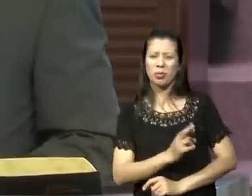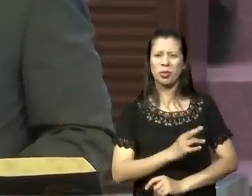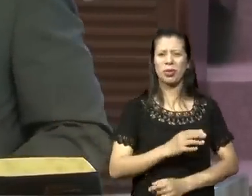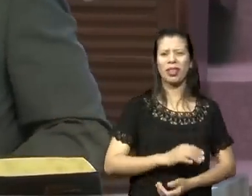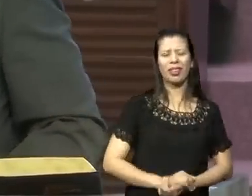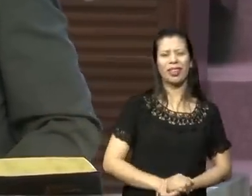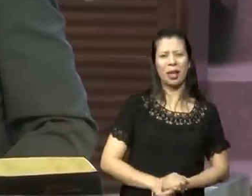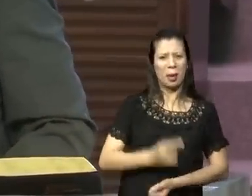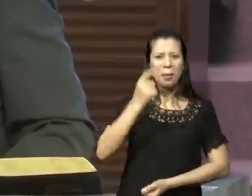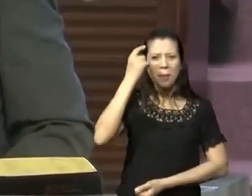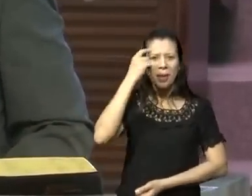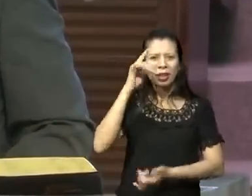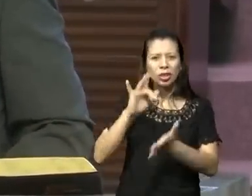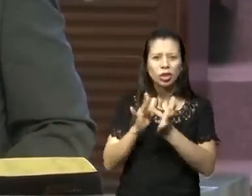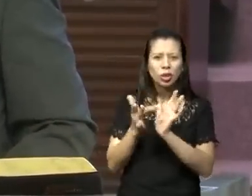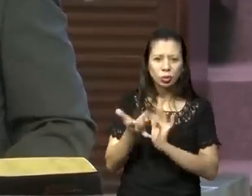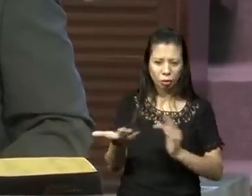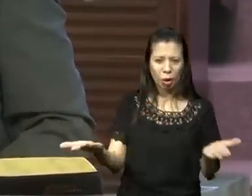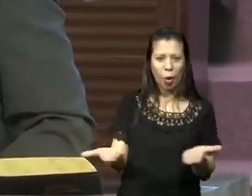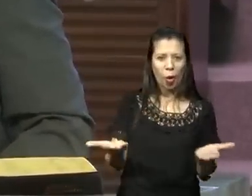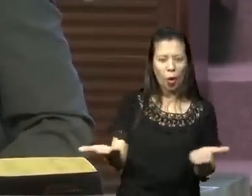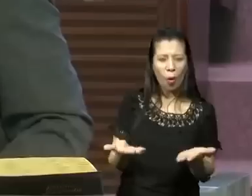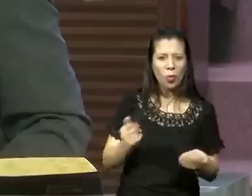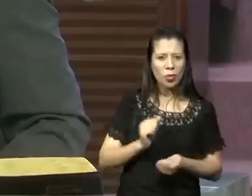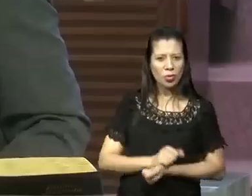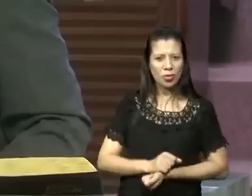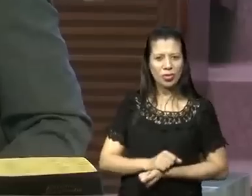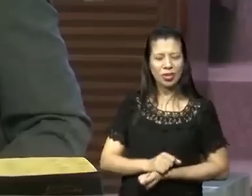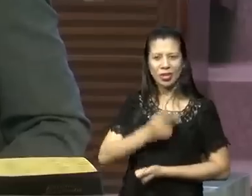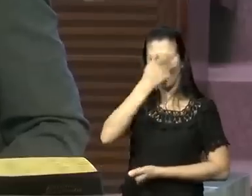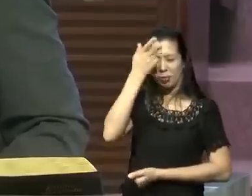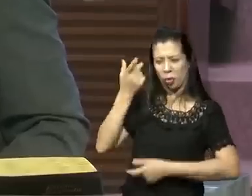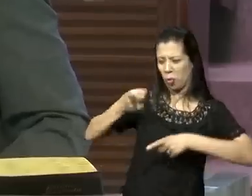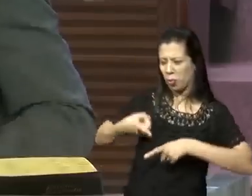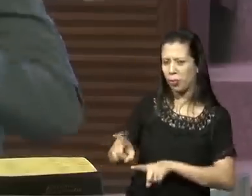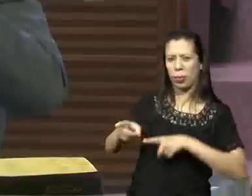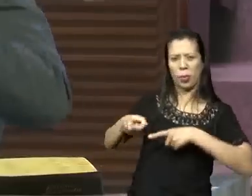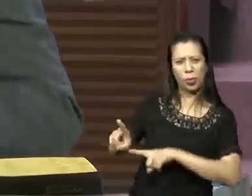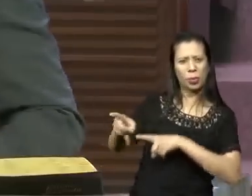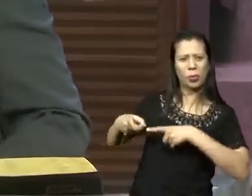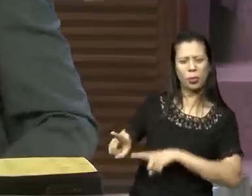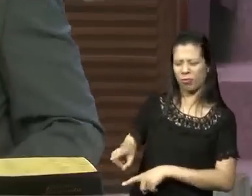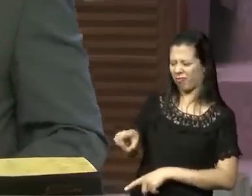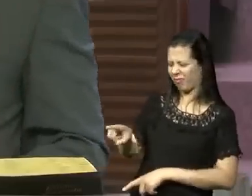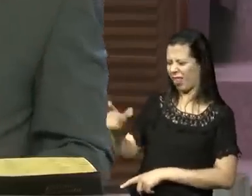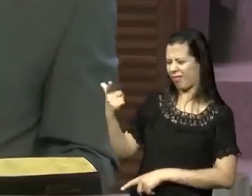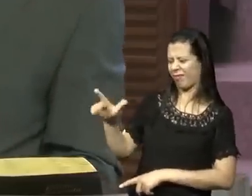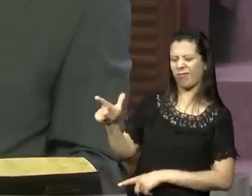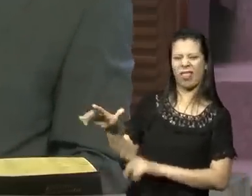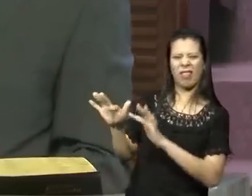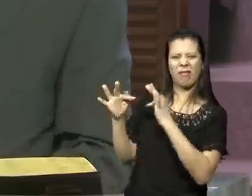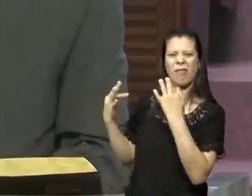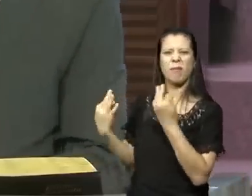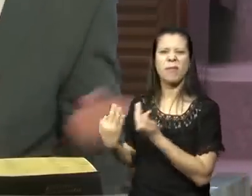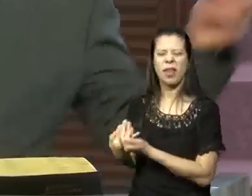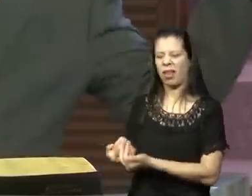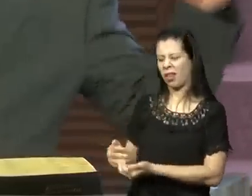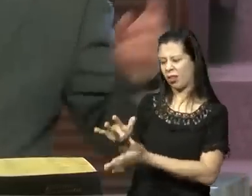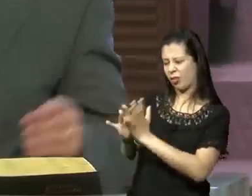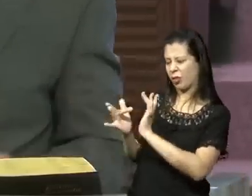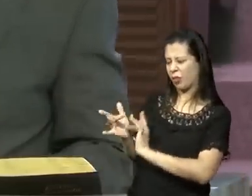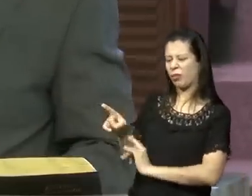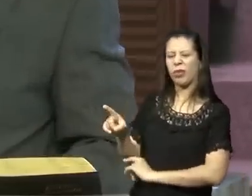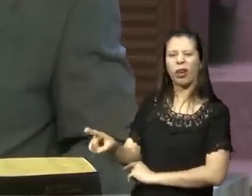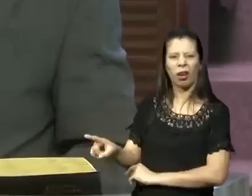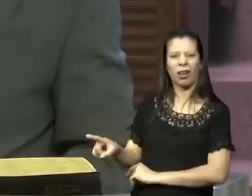bastardo tivesse essa pecaminosa ousadia e dissesse que ele era possuído pelo demônio eu acho que ele diz assim